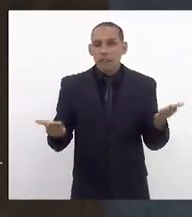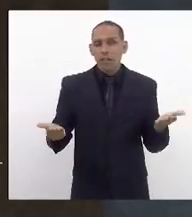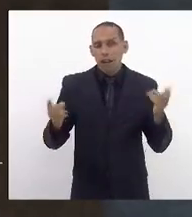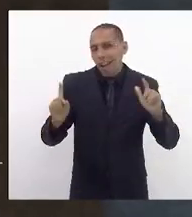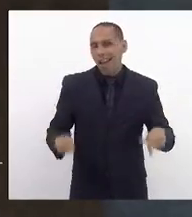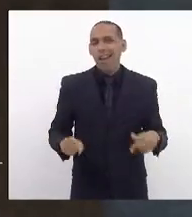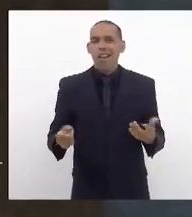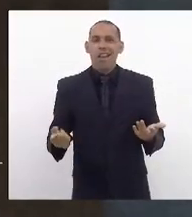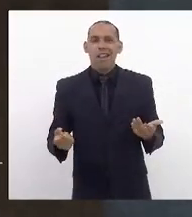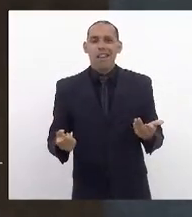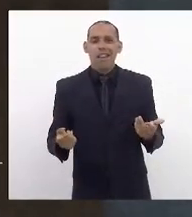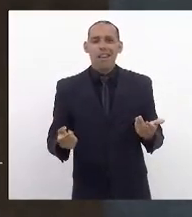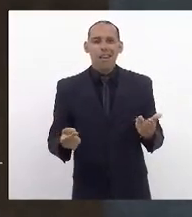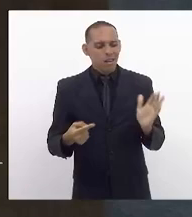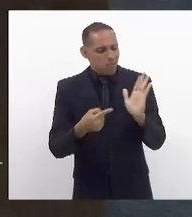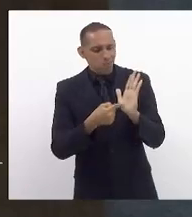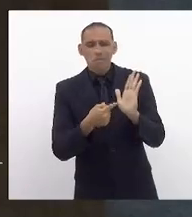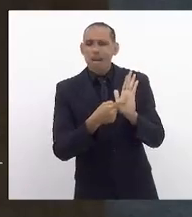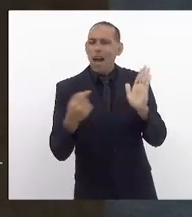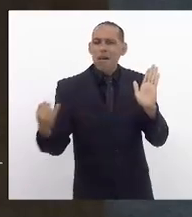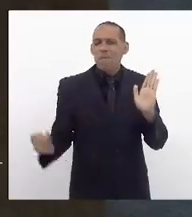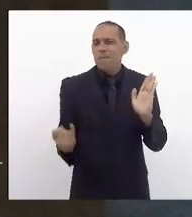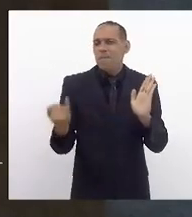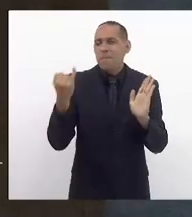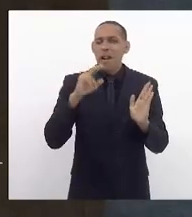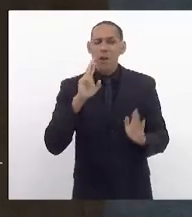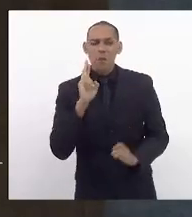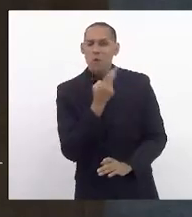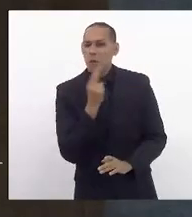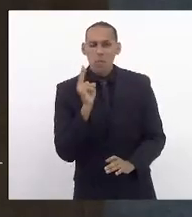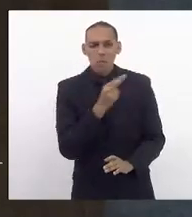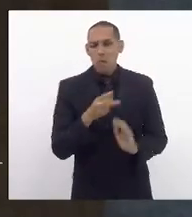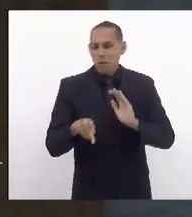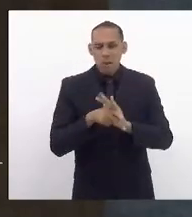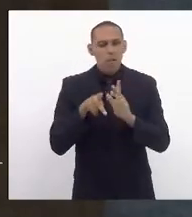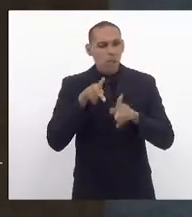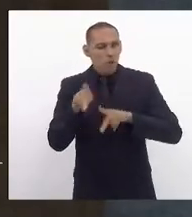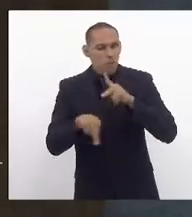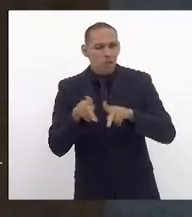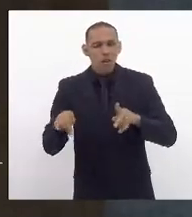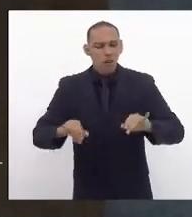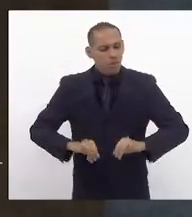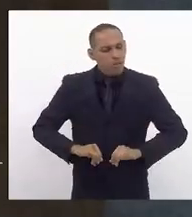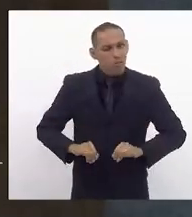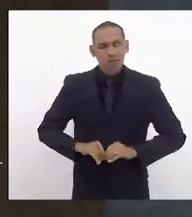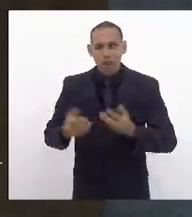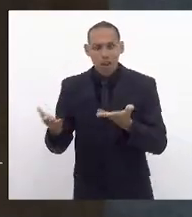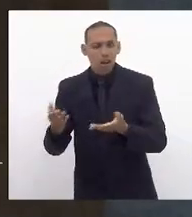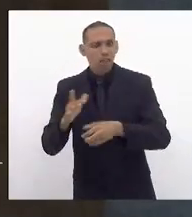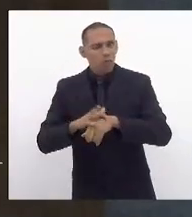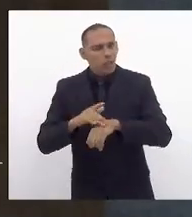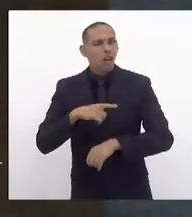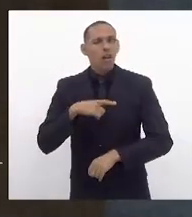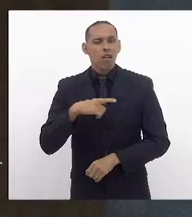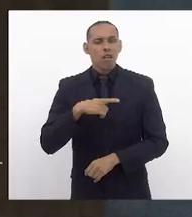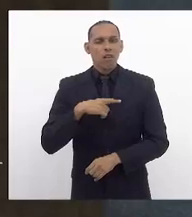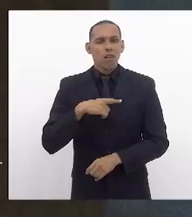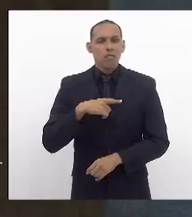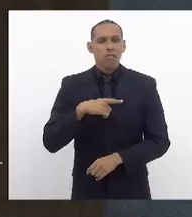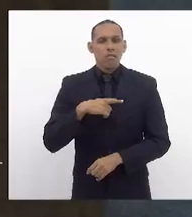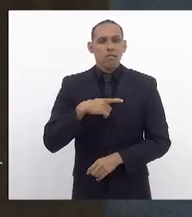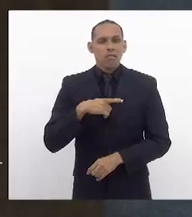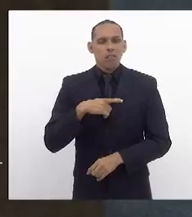algo essencial e urgente para a população que sofre dessa doença, que é acometida por essa